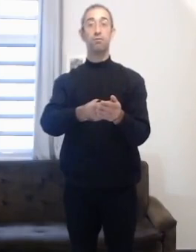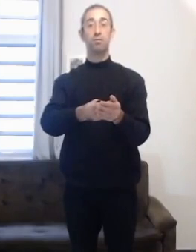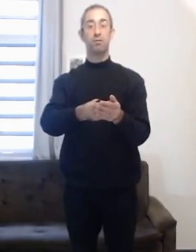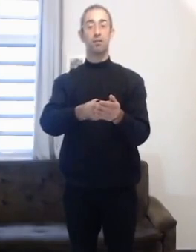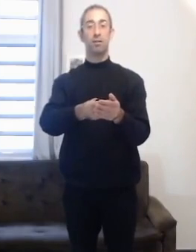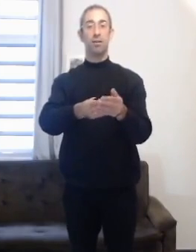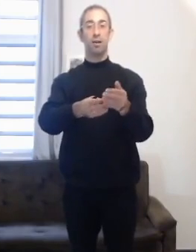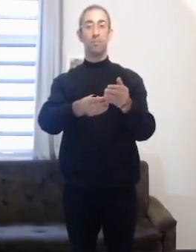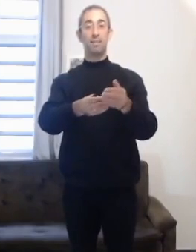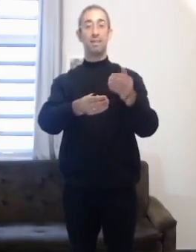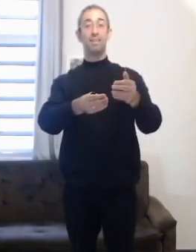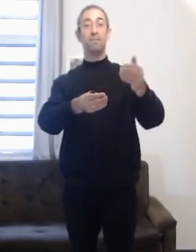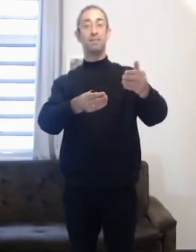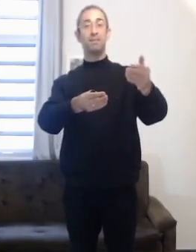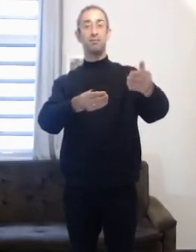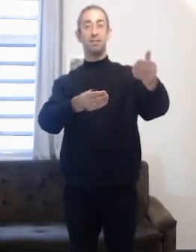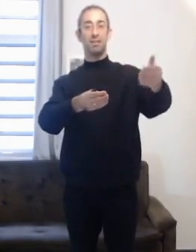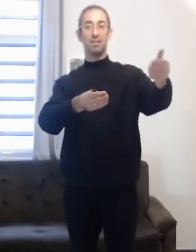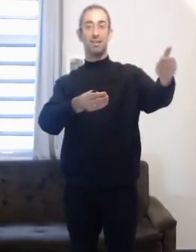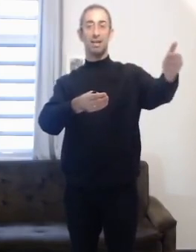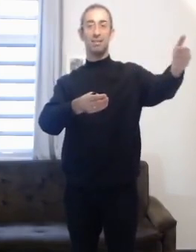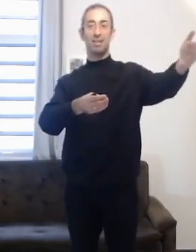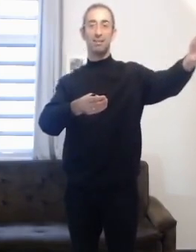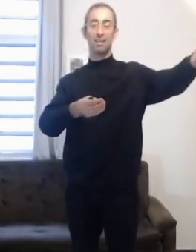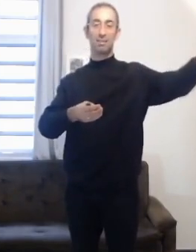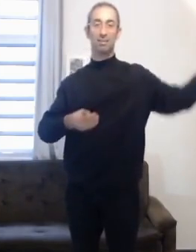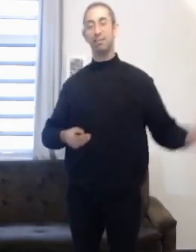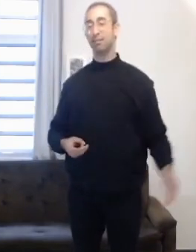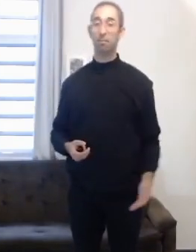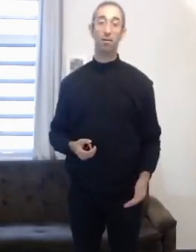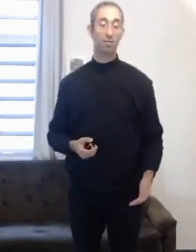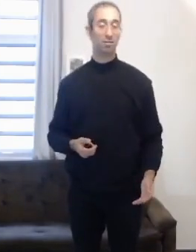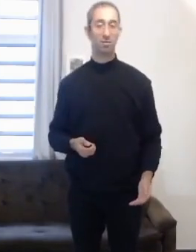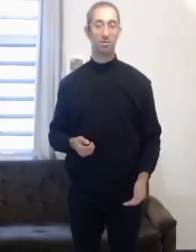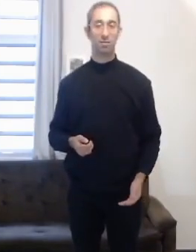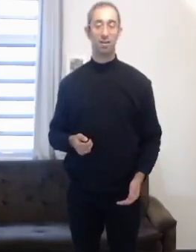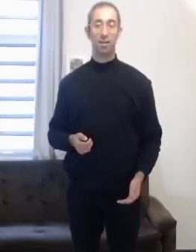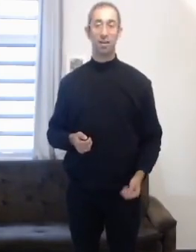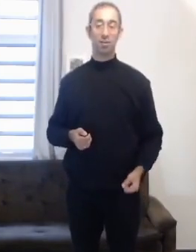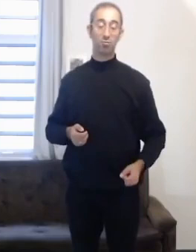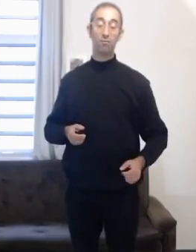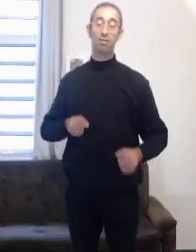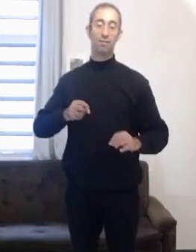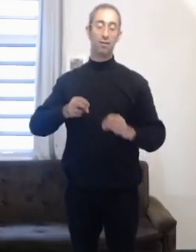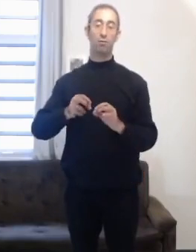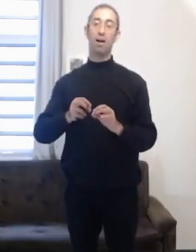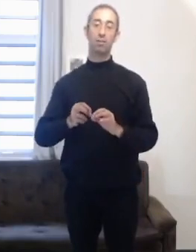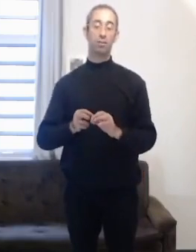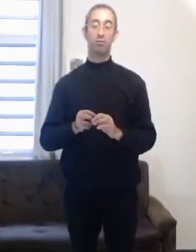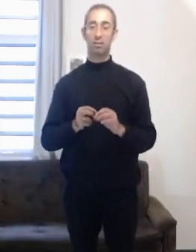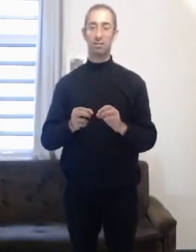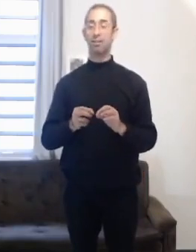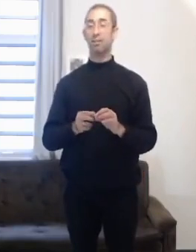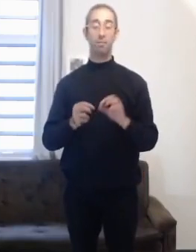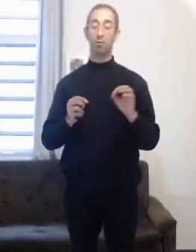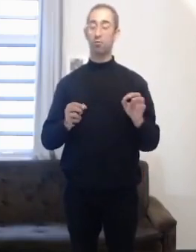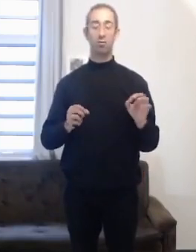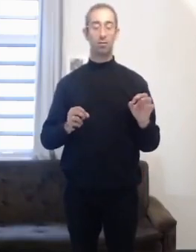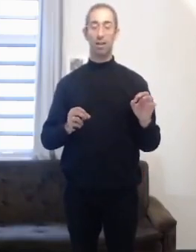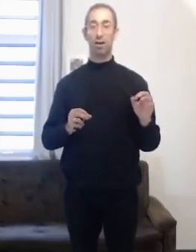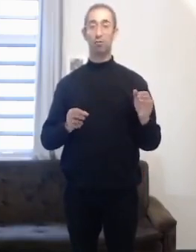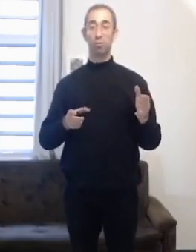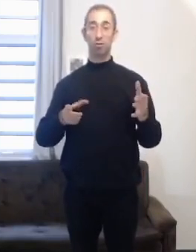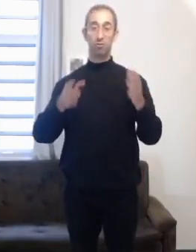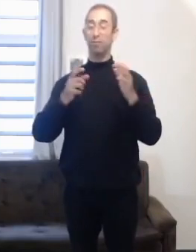esse ponto, mas ainda precisam ser testadas essas hipóteses. Então, se vocês verem um artigo que cita isso, é